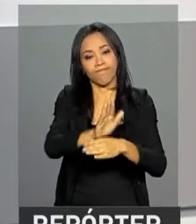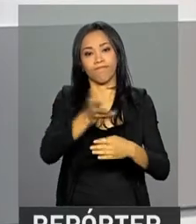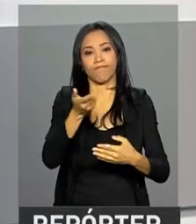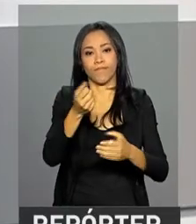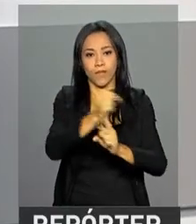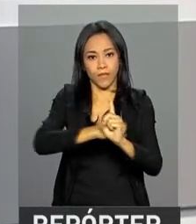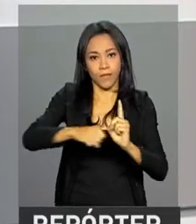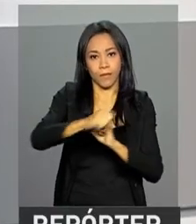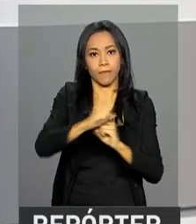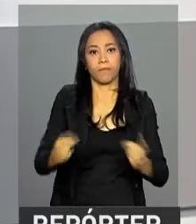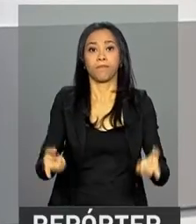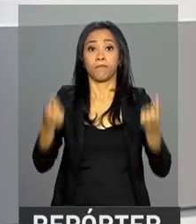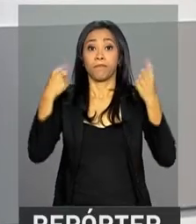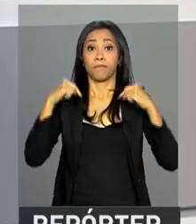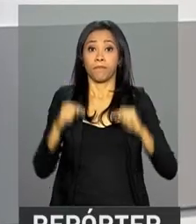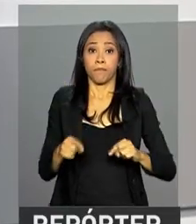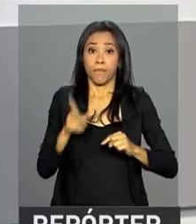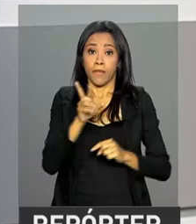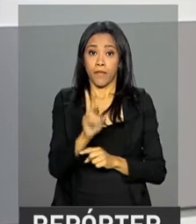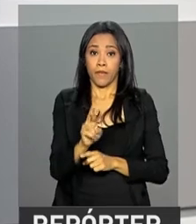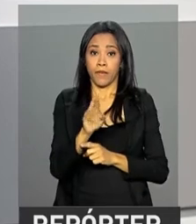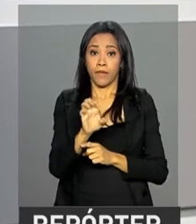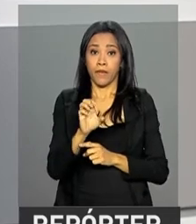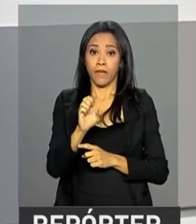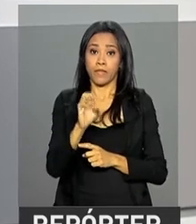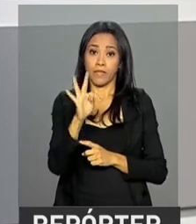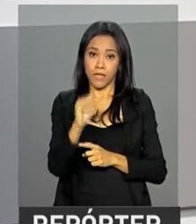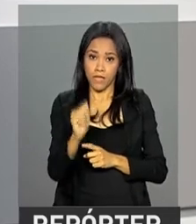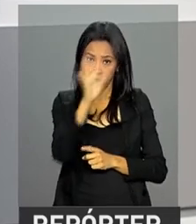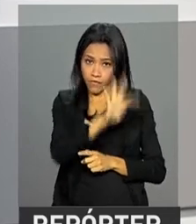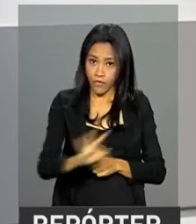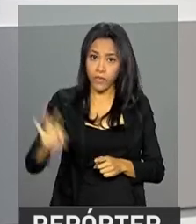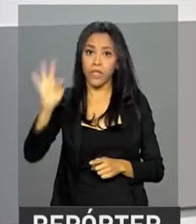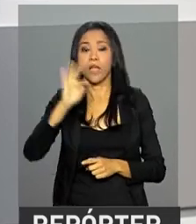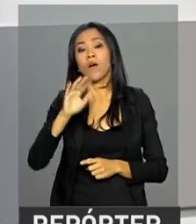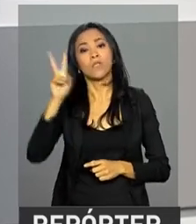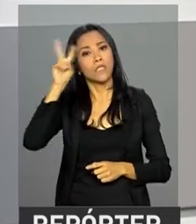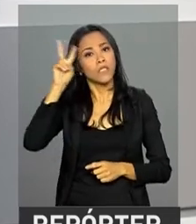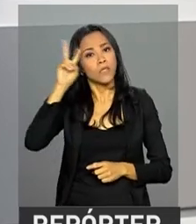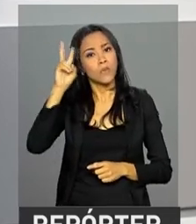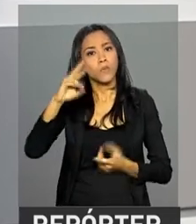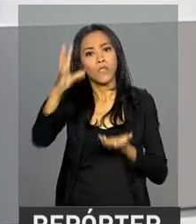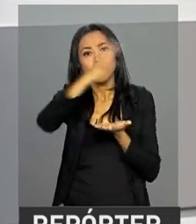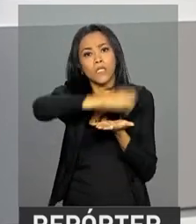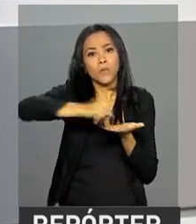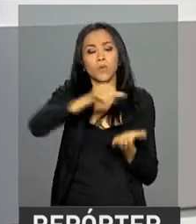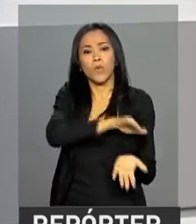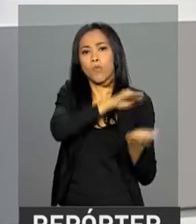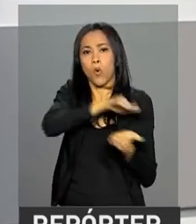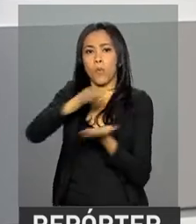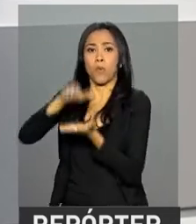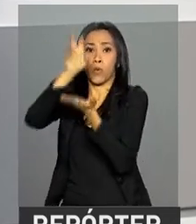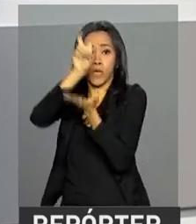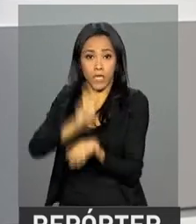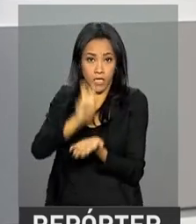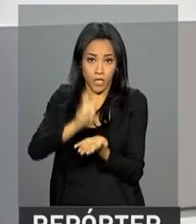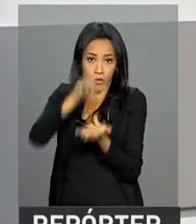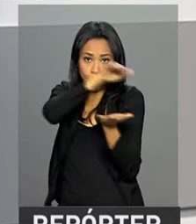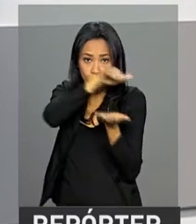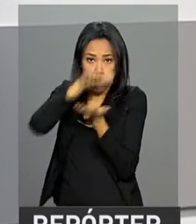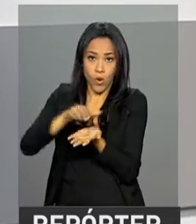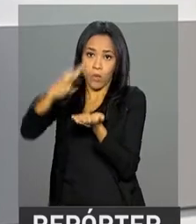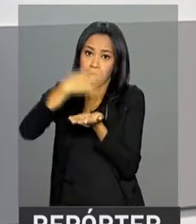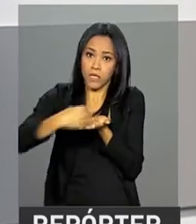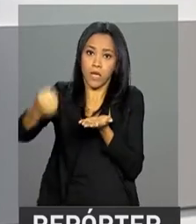receita federal libera na próxima segunda feira a consulta ao quinto lote de restituições do imposto de renda pessoa física 2007 o